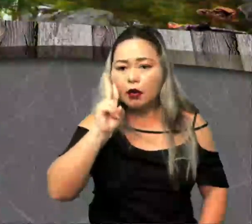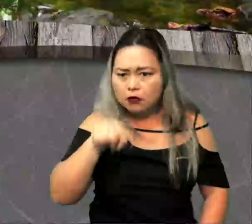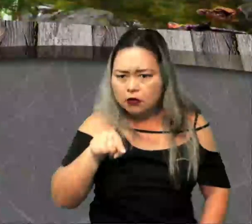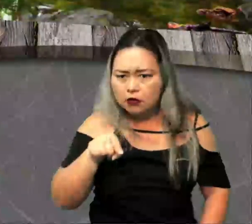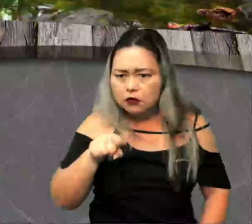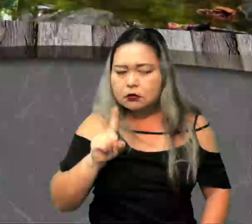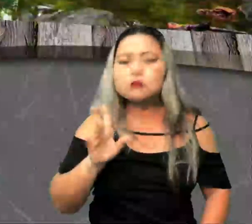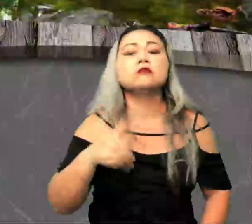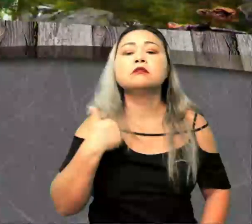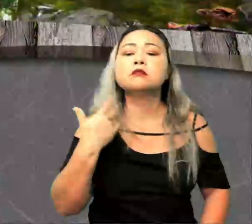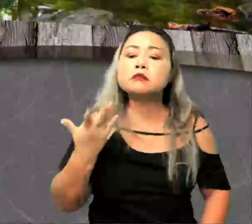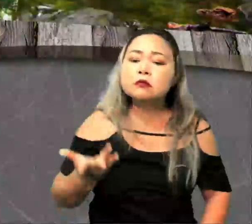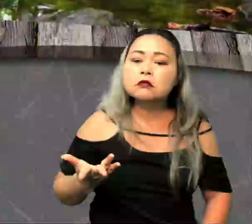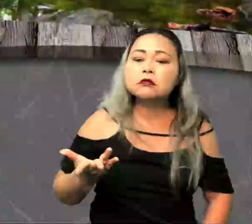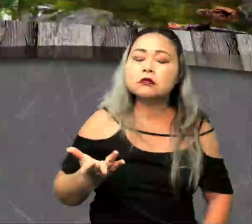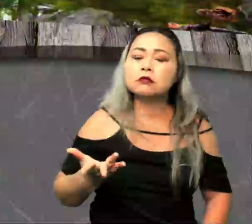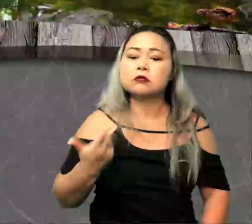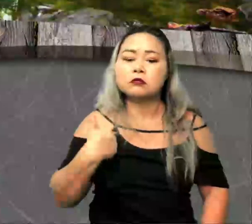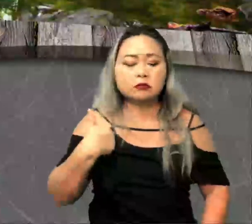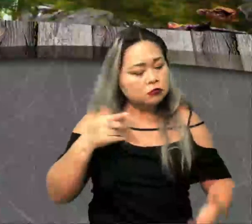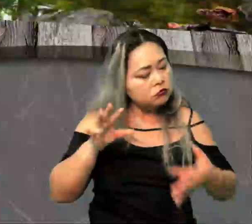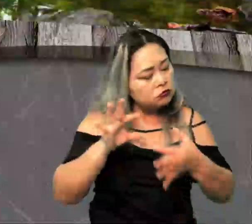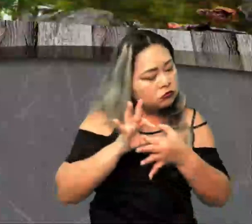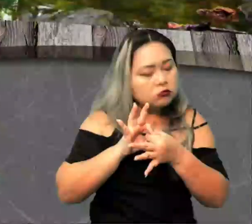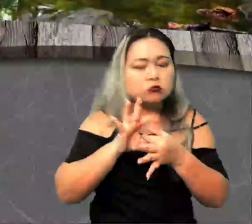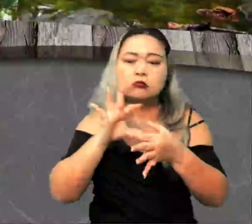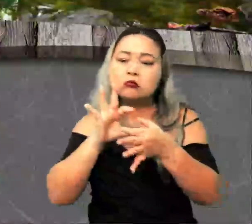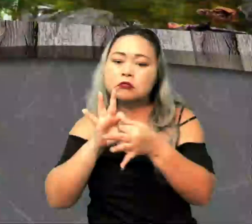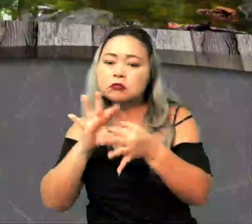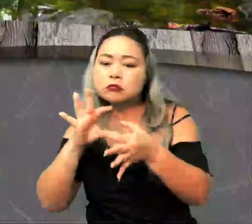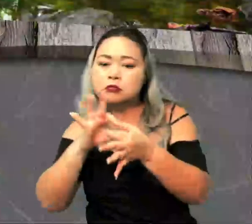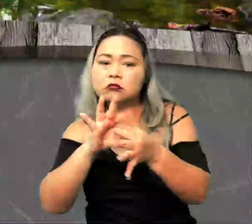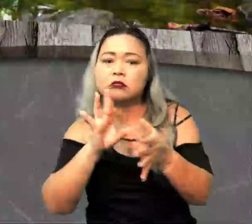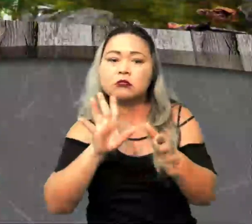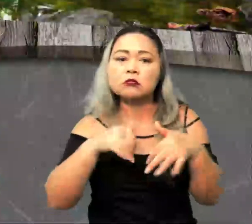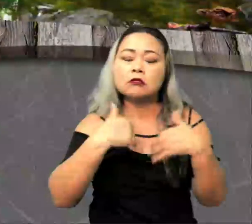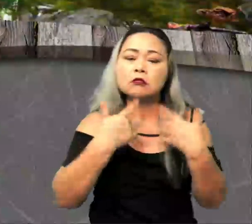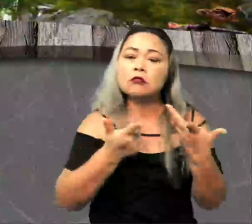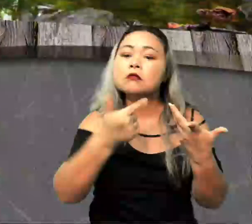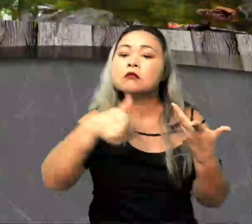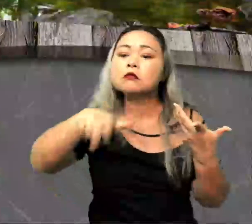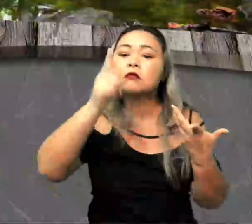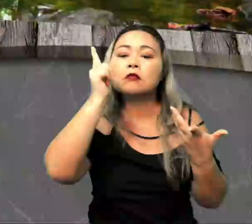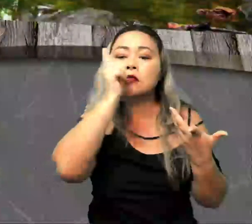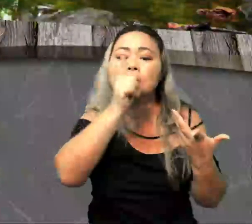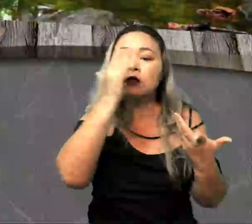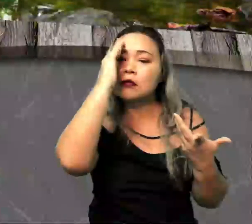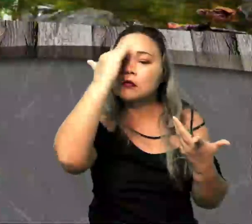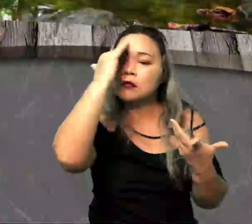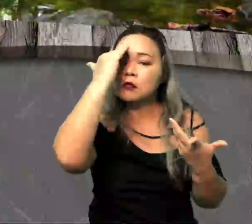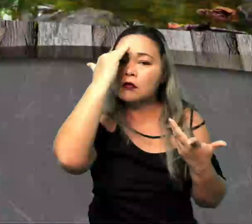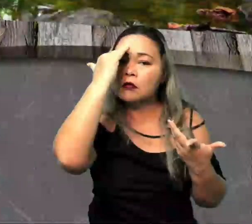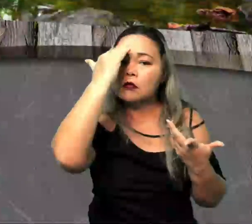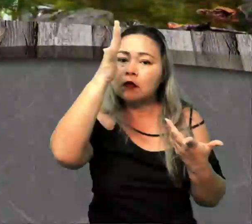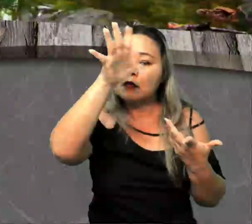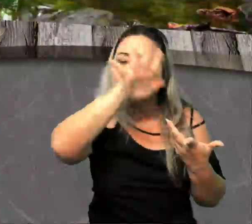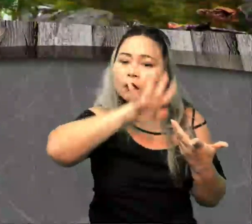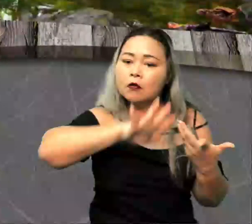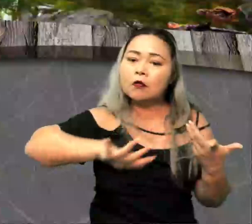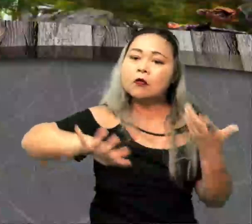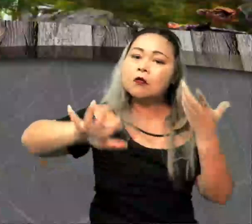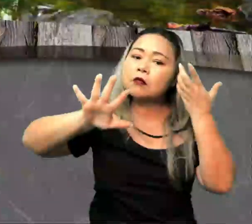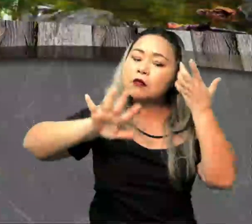Então, a gente vai construindo, cada assunto vai construindo, se ligando, se conectando para que você consiga compreender,